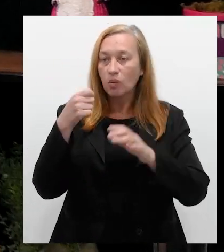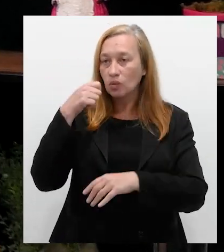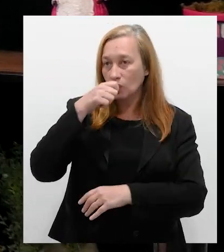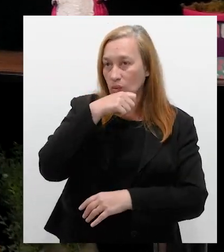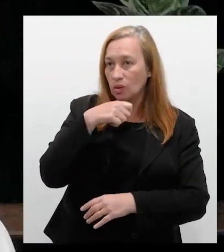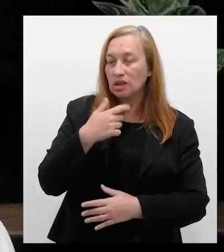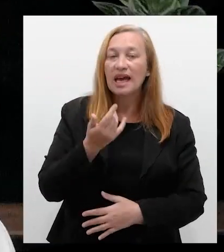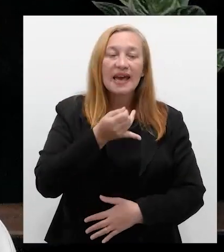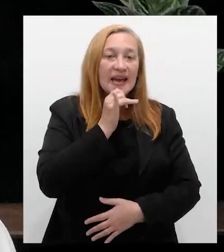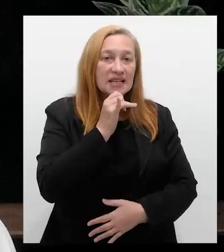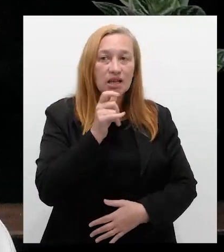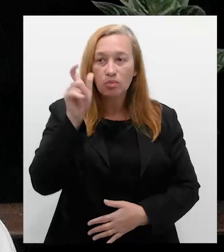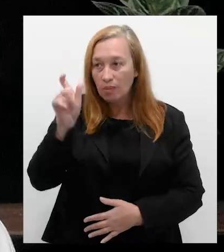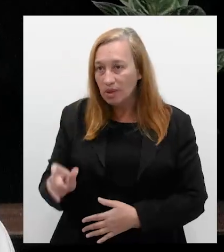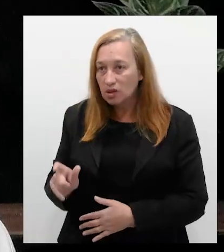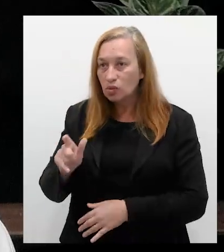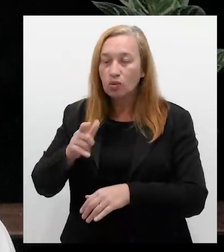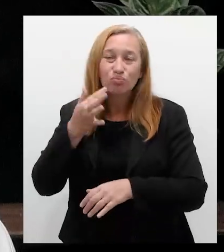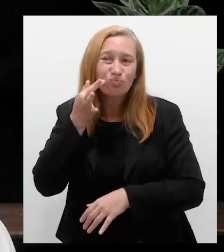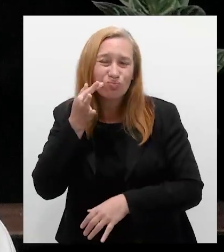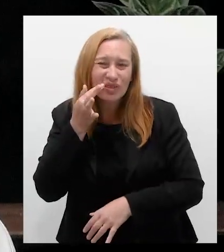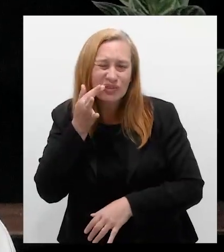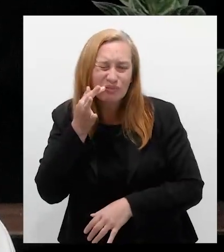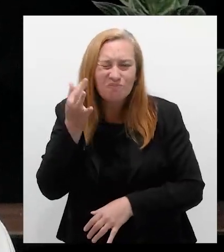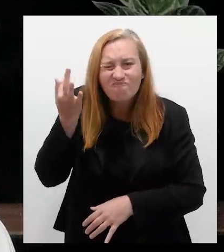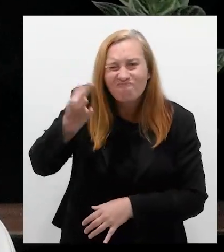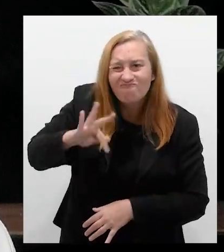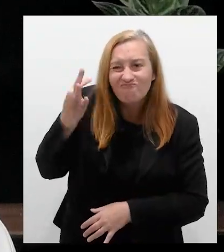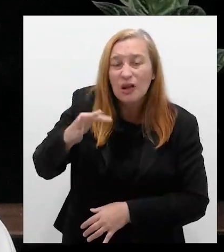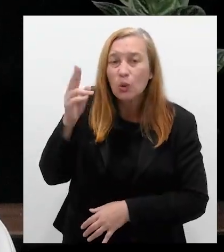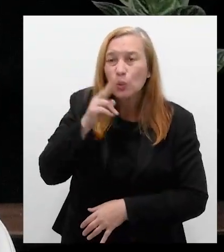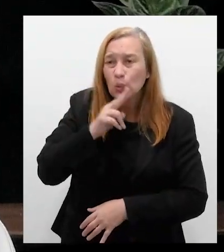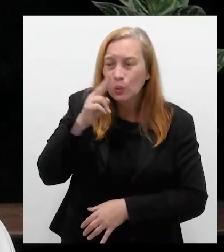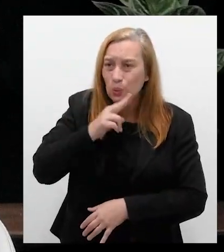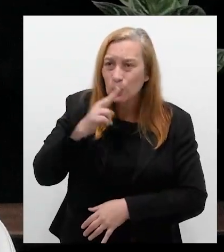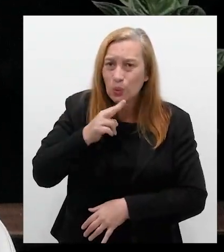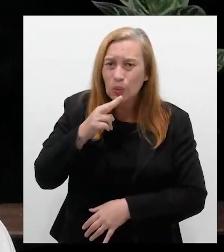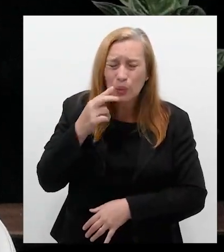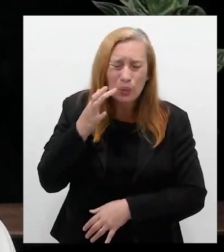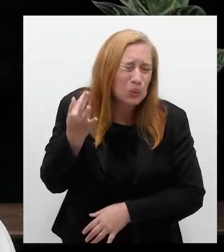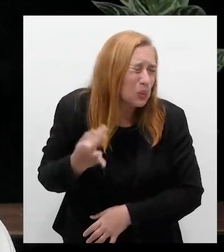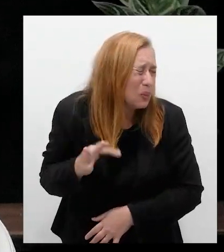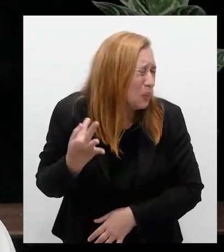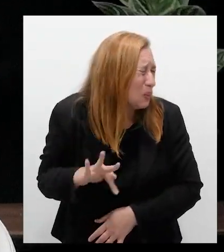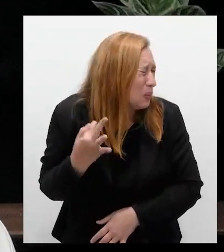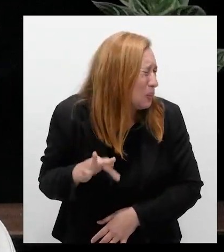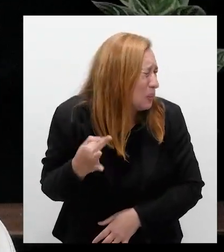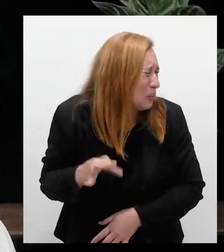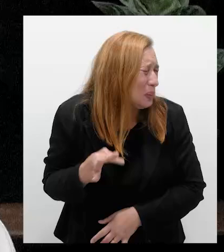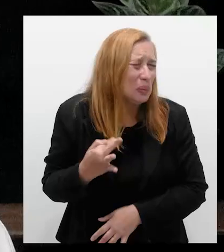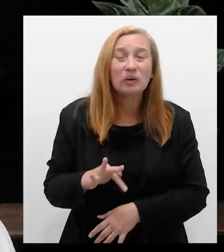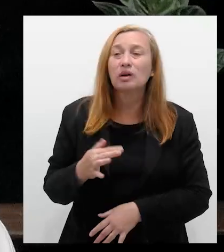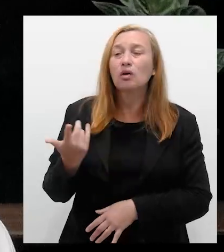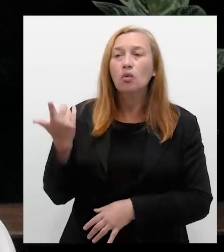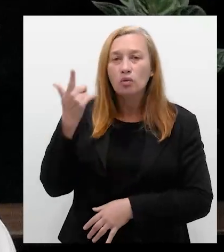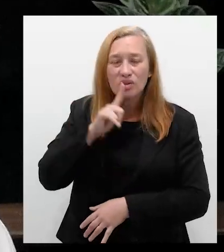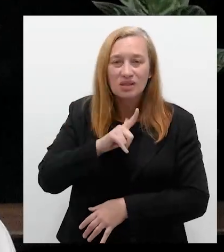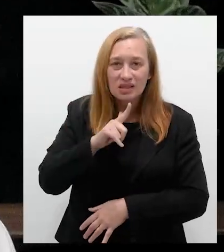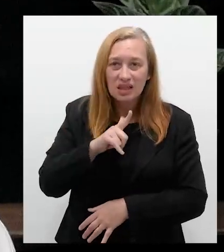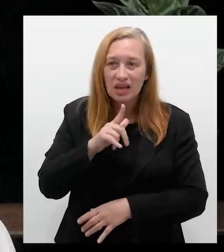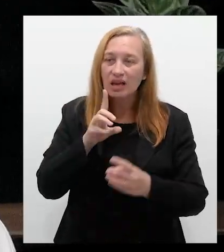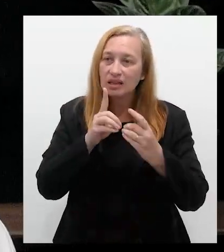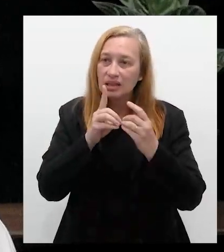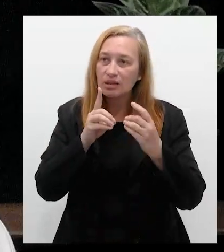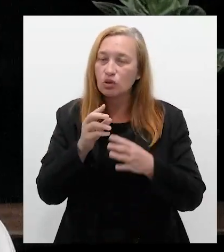específico. Por exemplo, uma pessoa tem uma dor de dente, né? Uma coisa de emergência, que é uma dor insuportável e ninguém aguenta. Ela consegue atendimento,